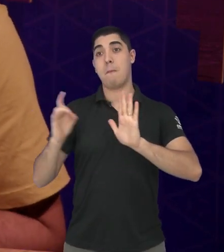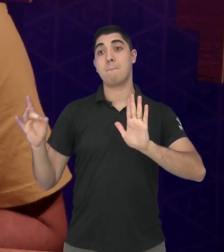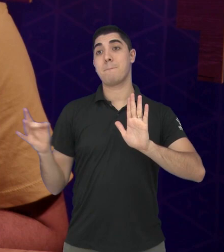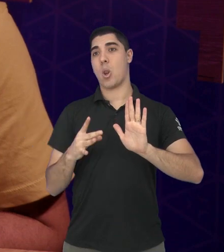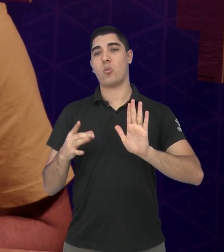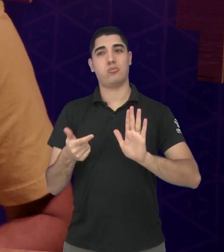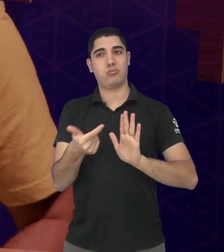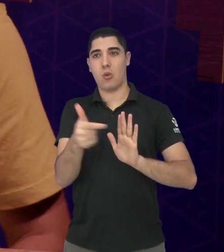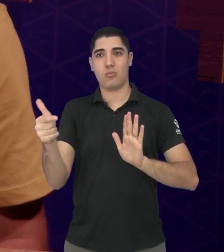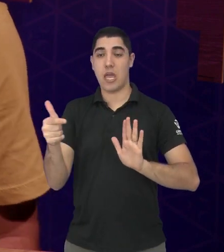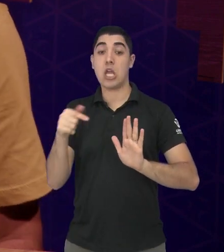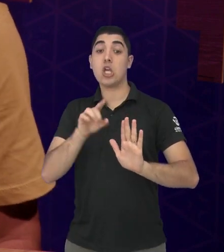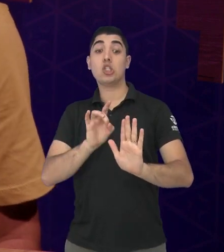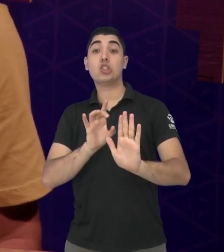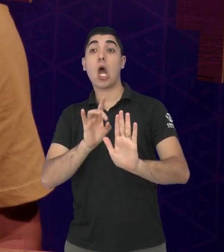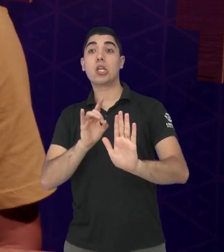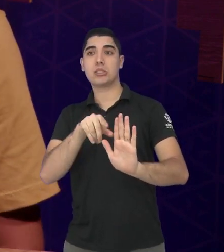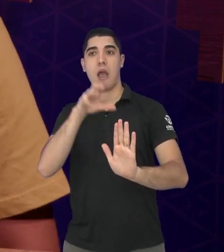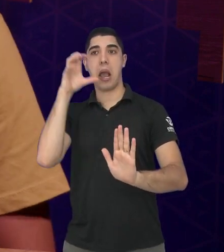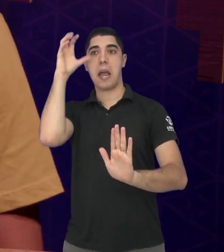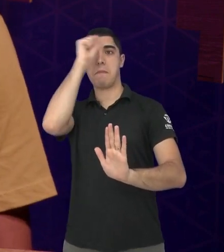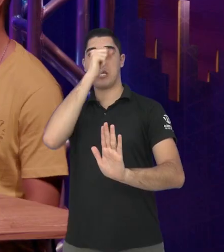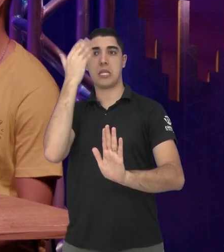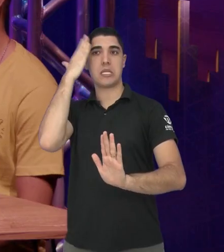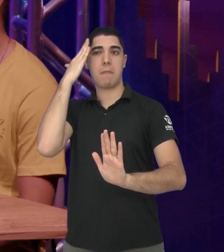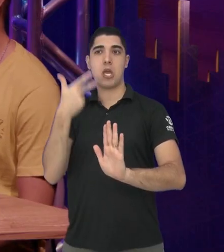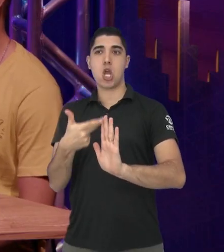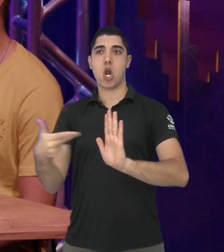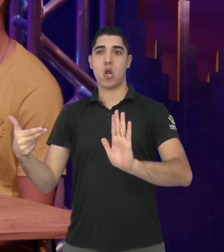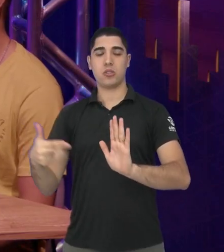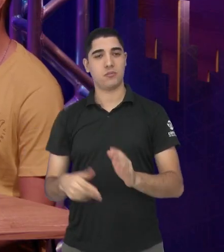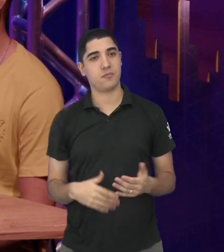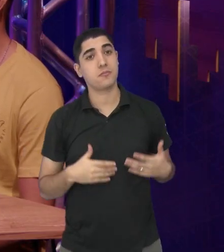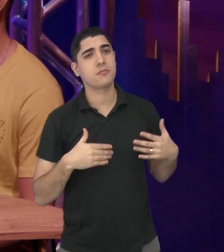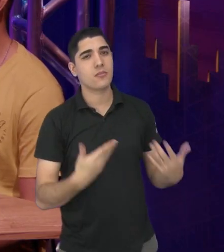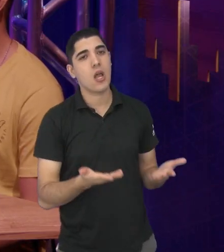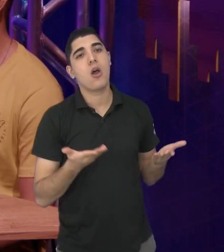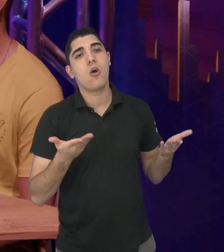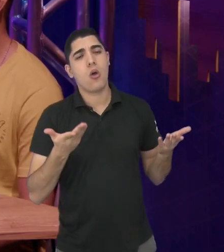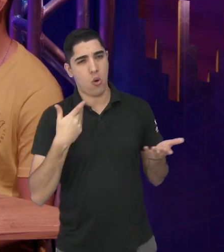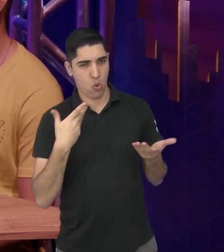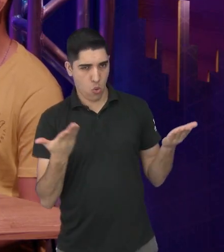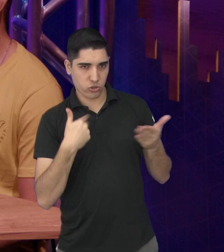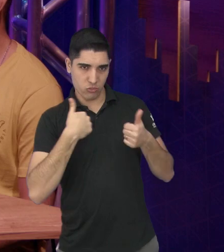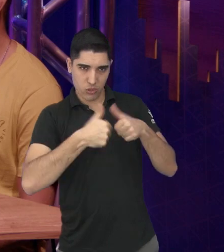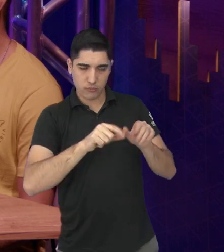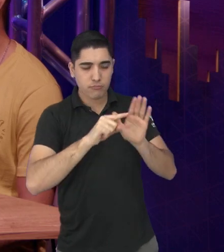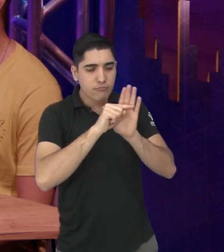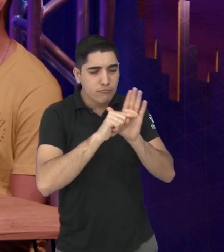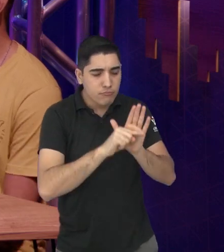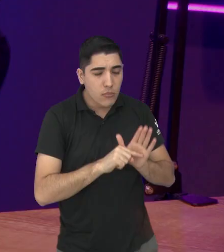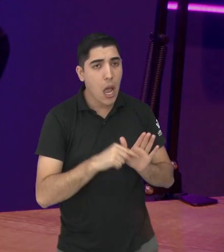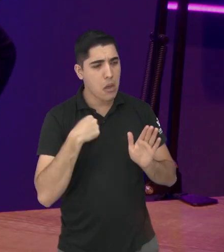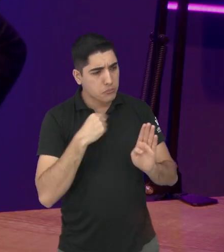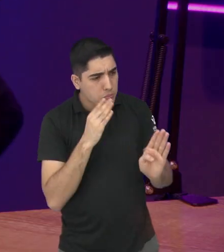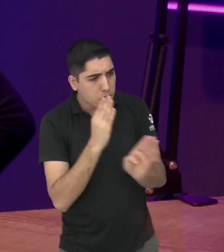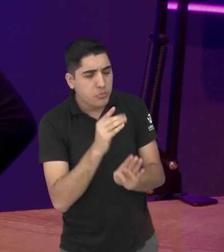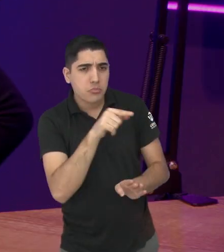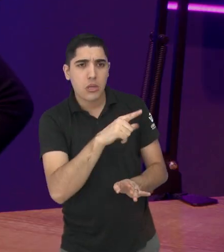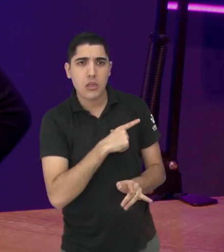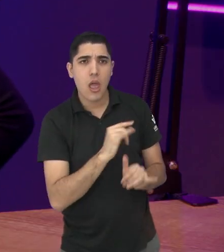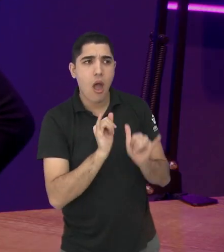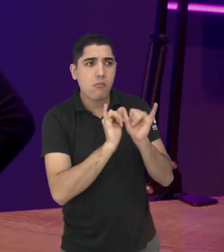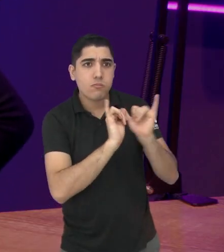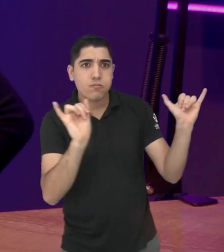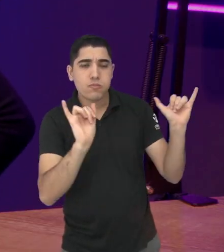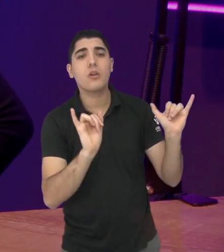inteligências artificiais autoconscientes. E é um rolê, porque assim, hoje mesmo eu estava lendo, né, pesquisando sobre o assunto, e eu achei uma